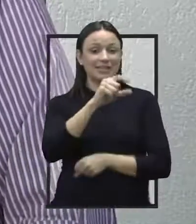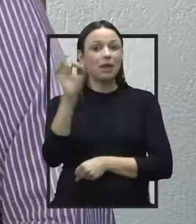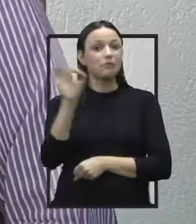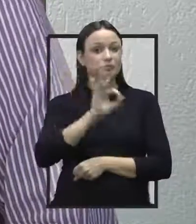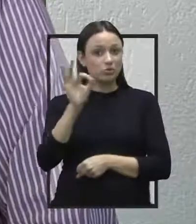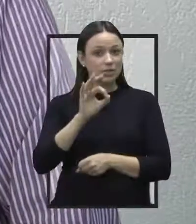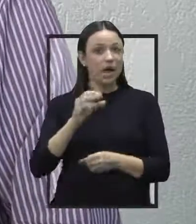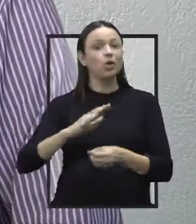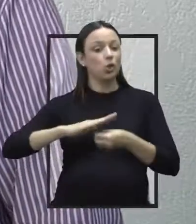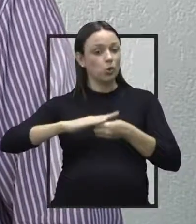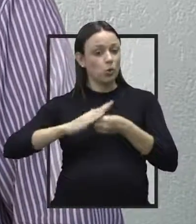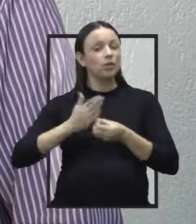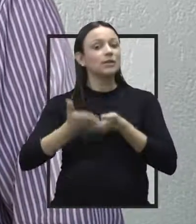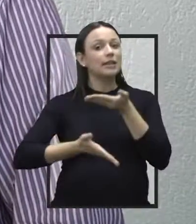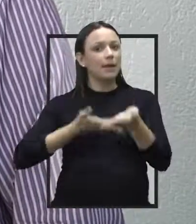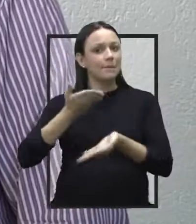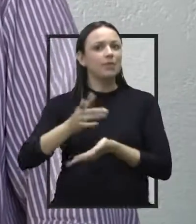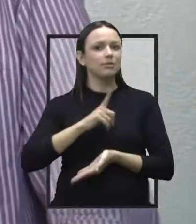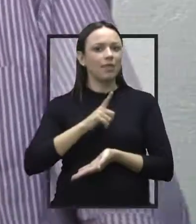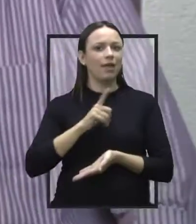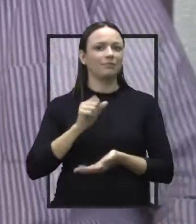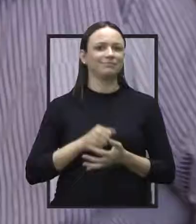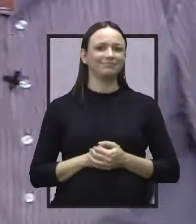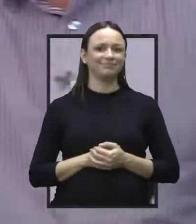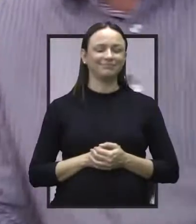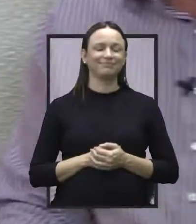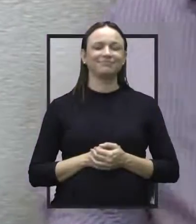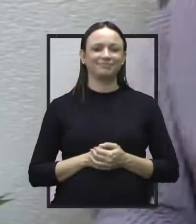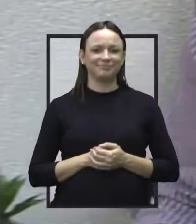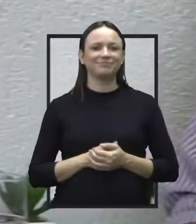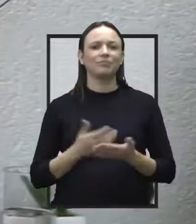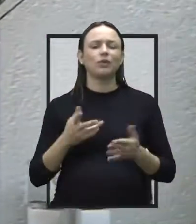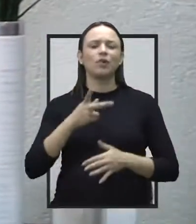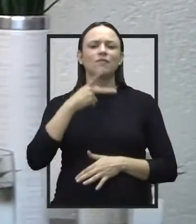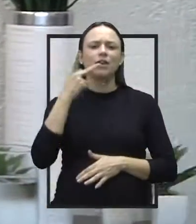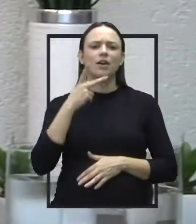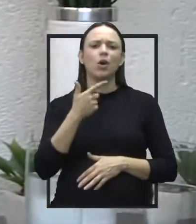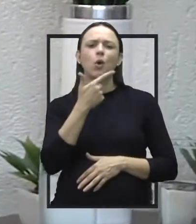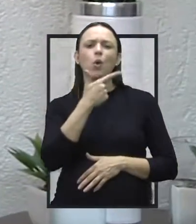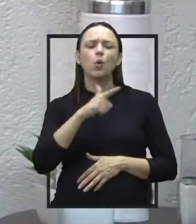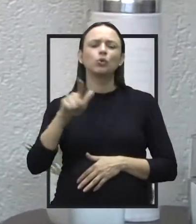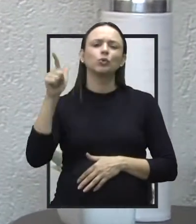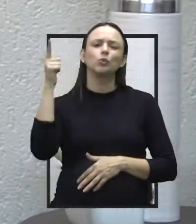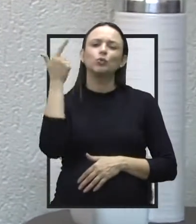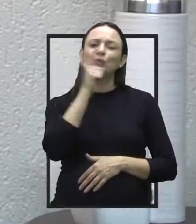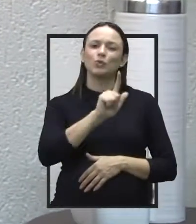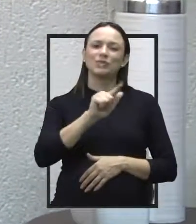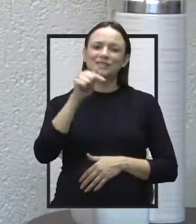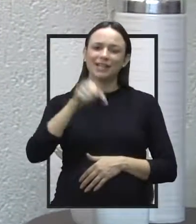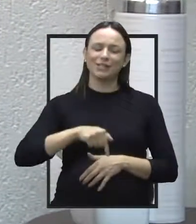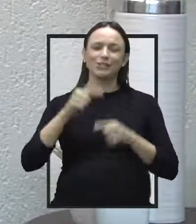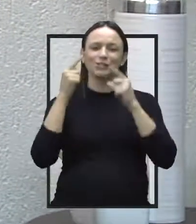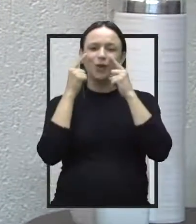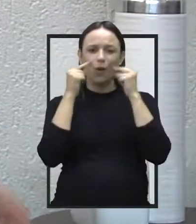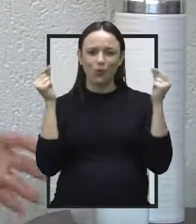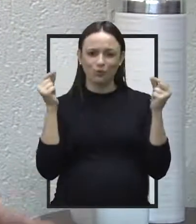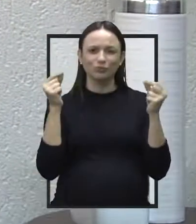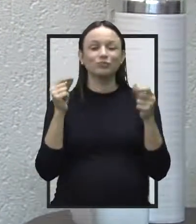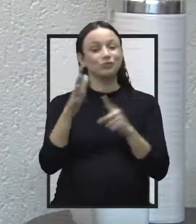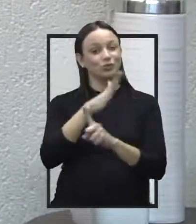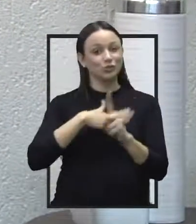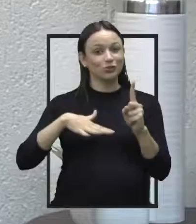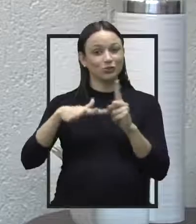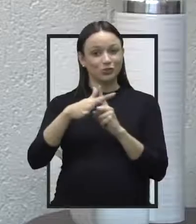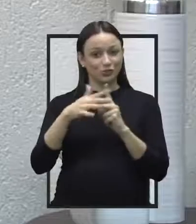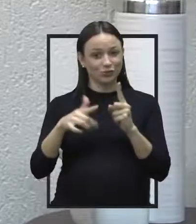tratado aqui. Isso é muito gratificante para nós. Presidente, vamos falar agora sobre outra conquista para o nosso município, para a